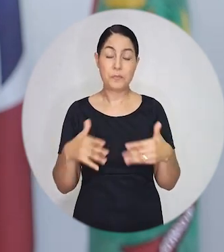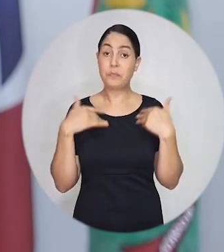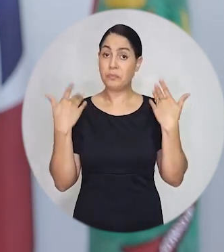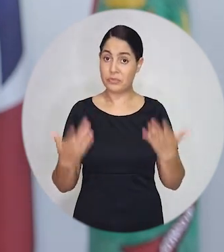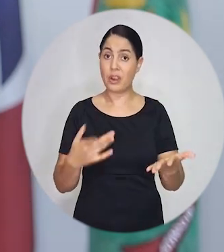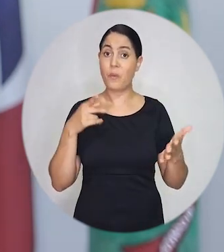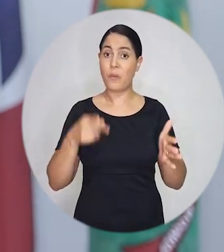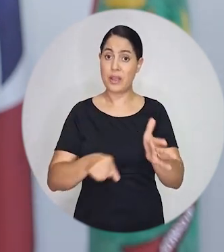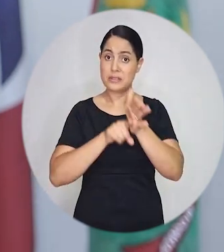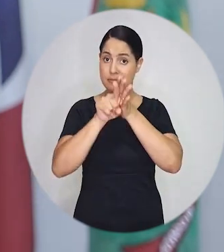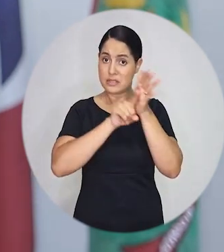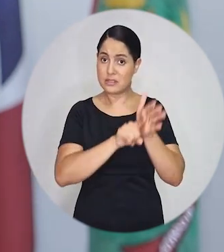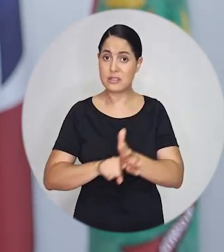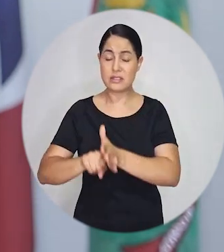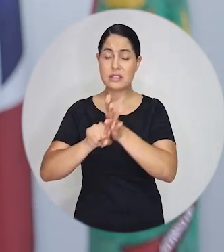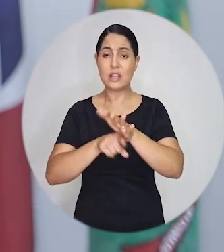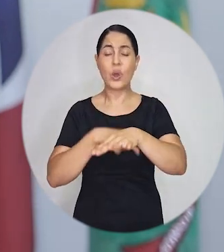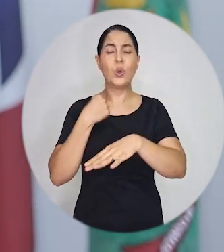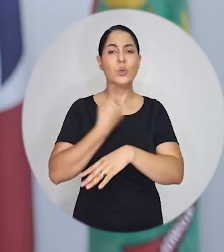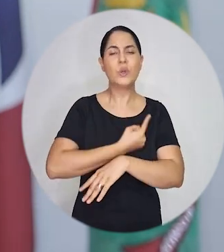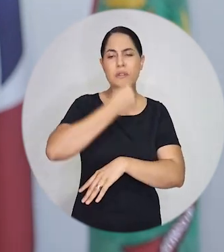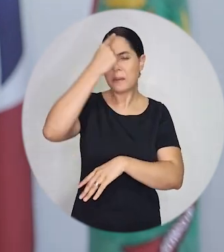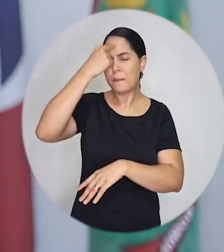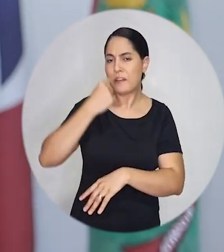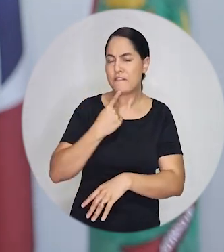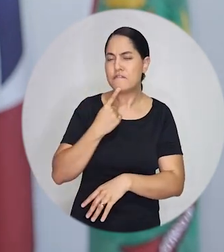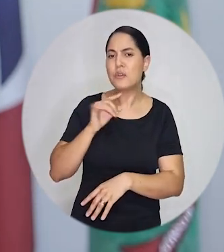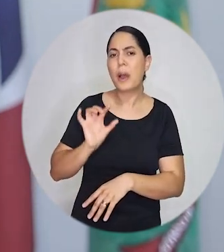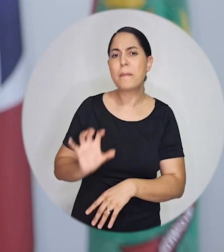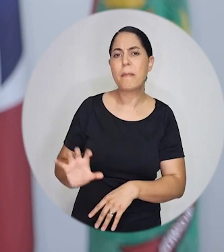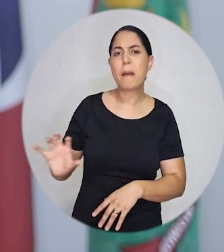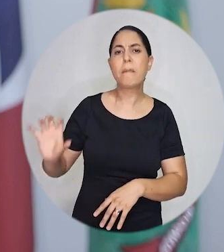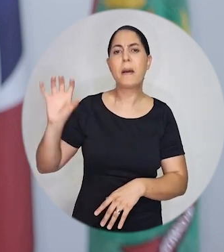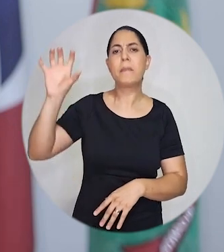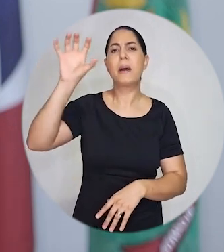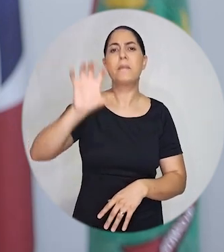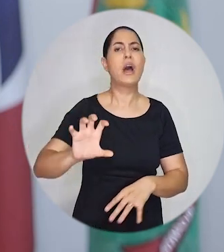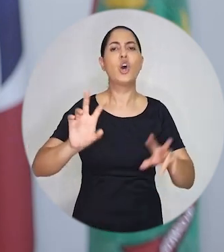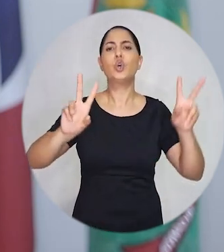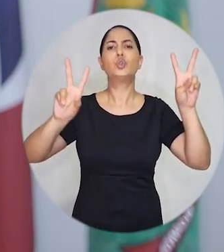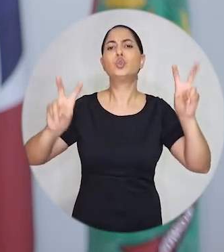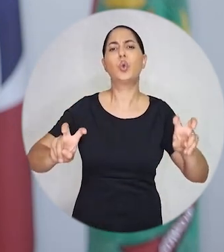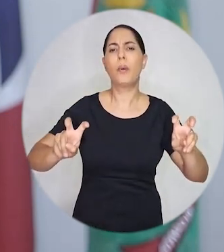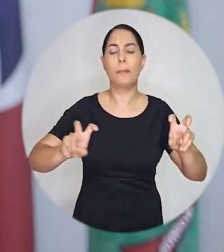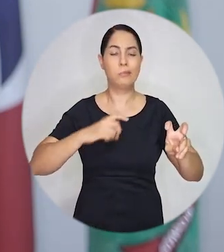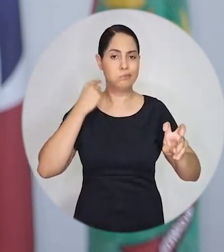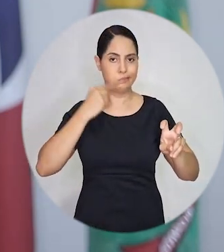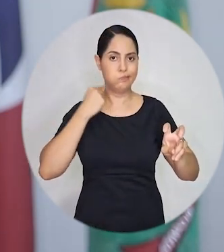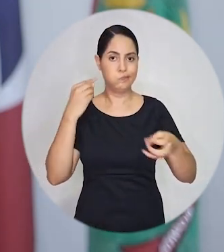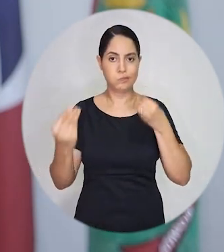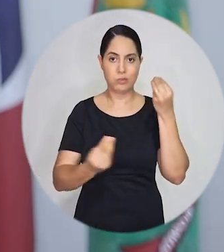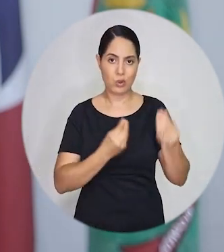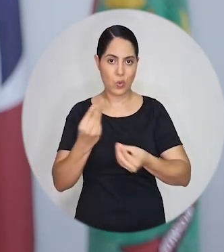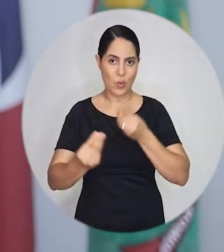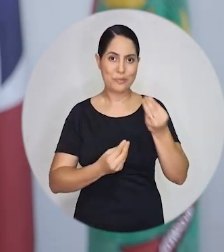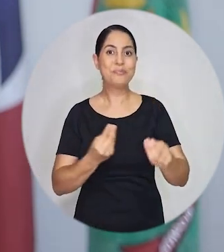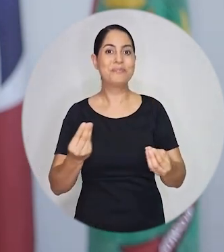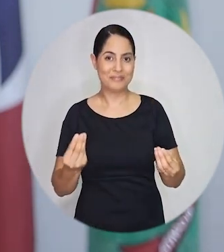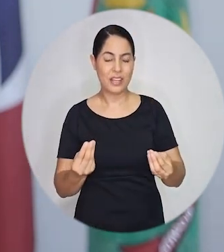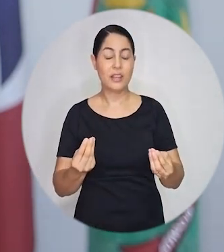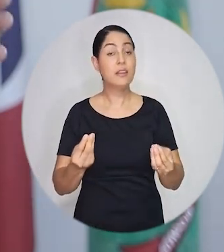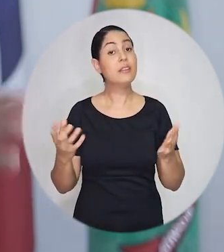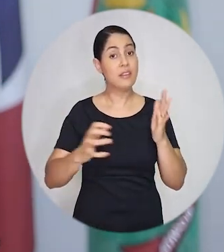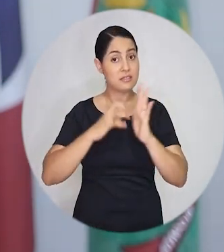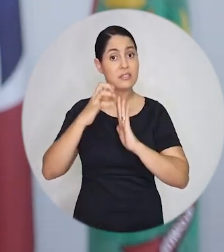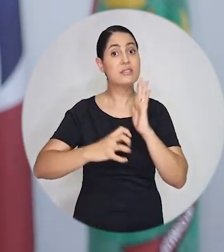OAB. E essa pesquisa vai nos trazer um perfil de cada região do país sobre a advocacia e de que